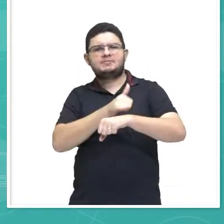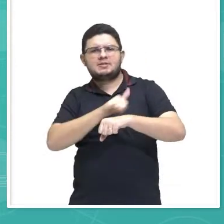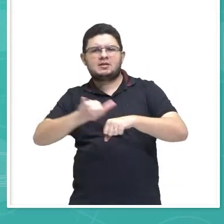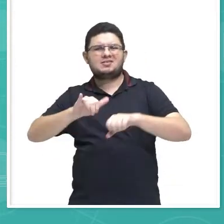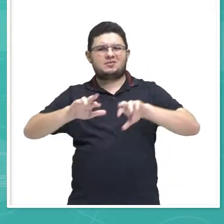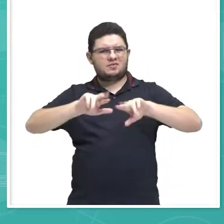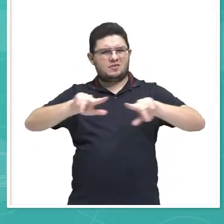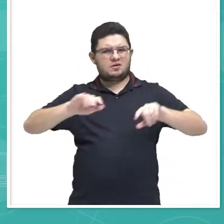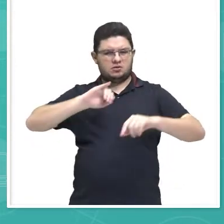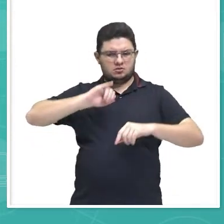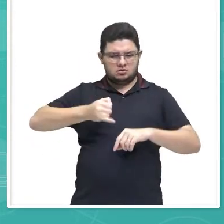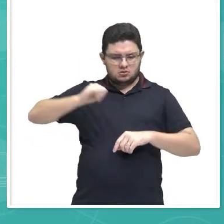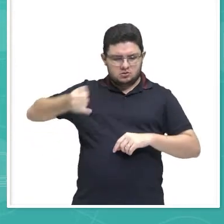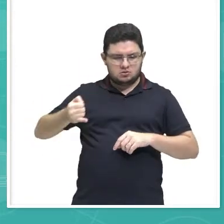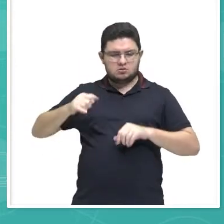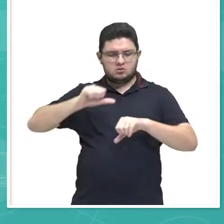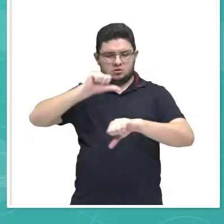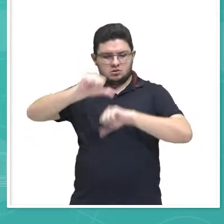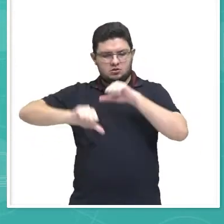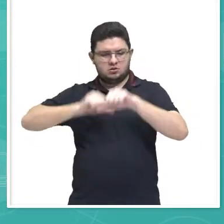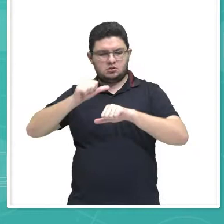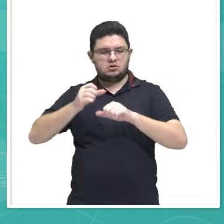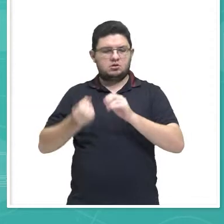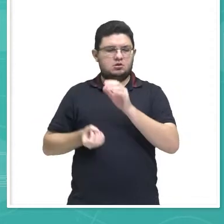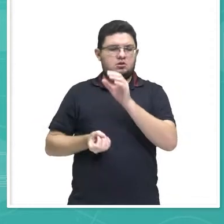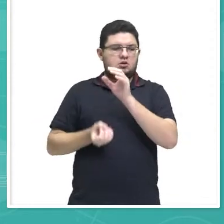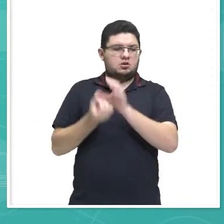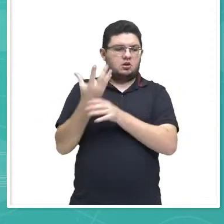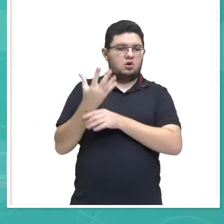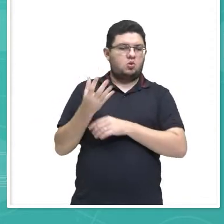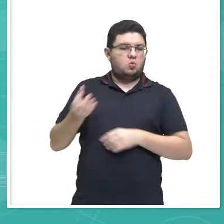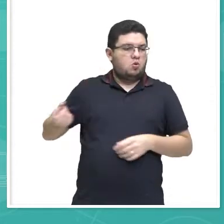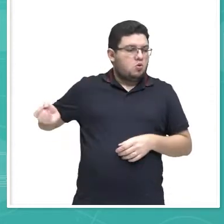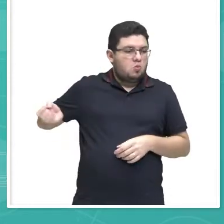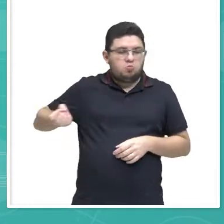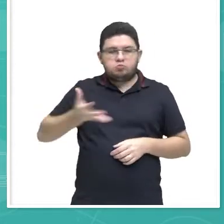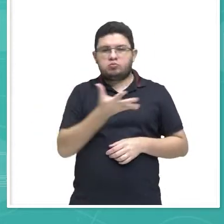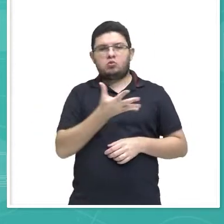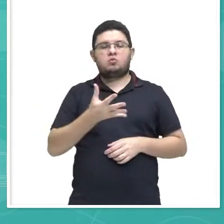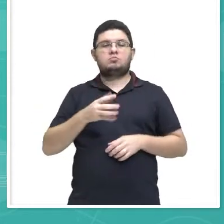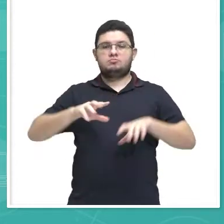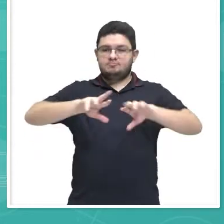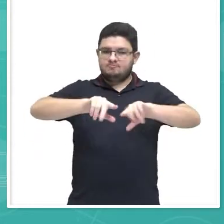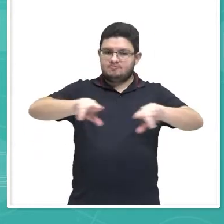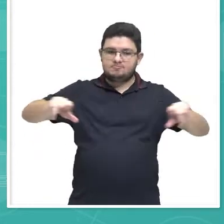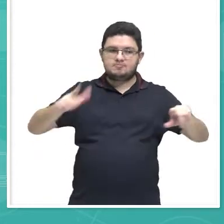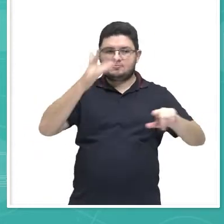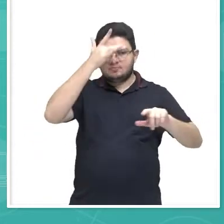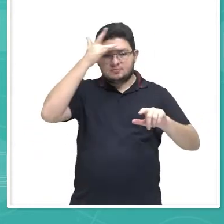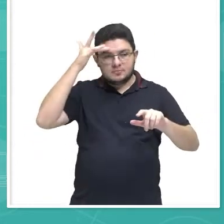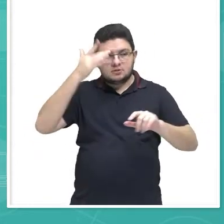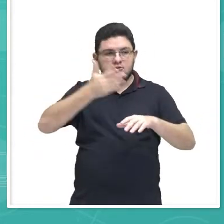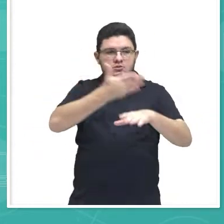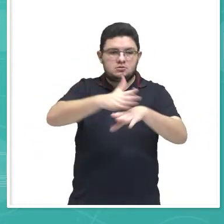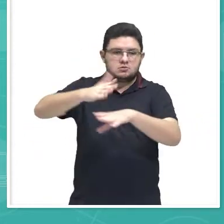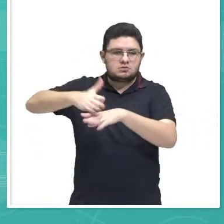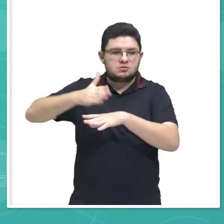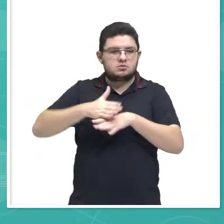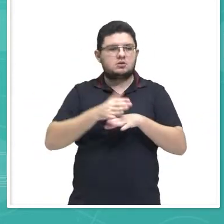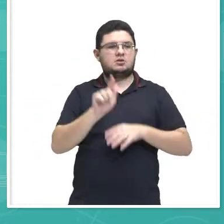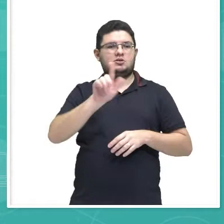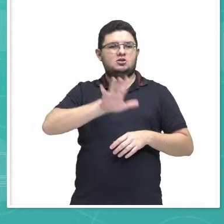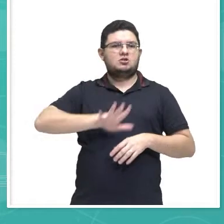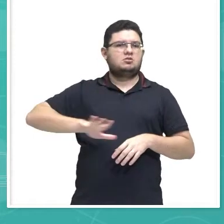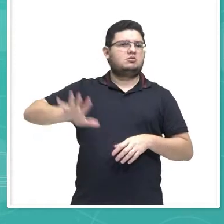jiu-jitsu, transformando ela para uma forma em que as pessoas pudessem praticar de uma forma geral, de uma